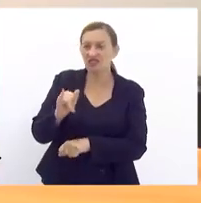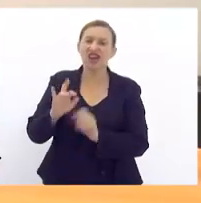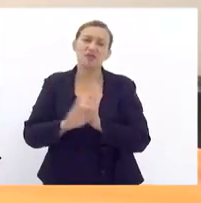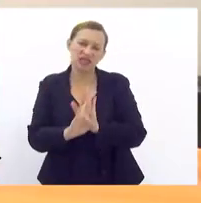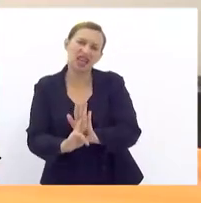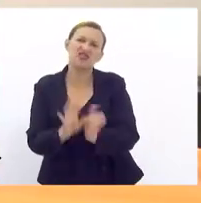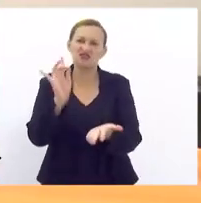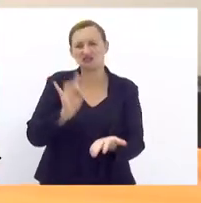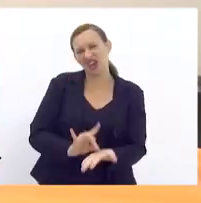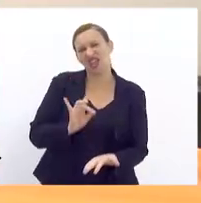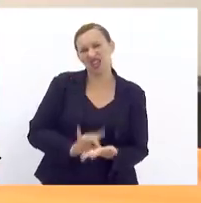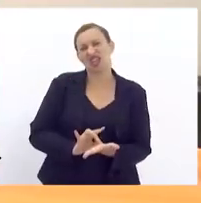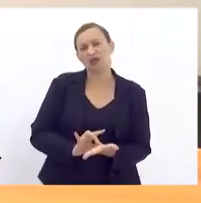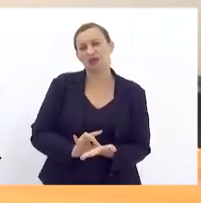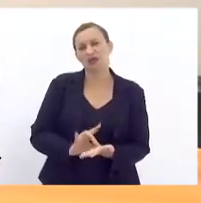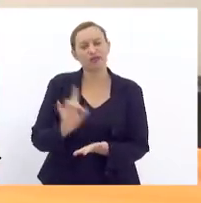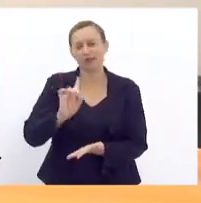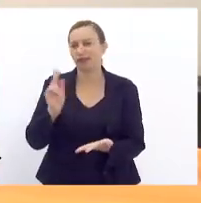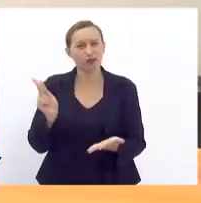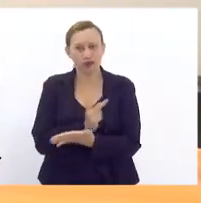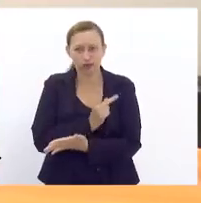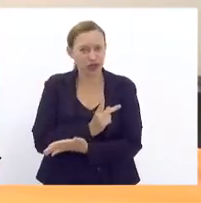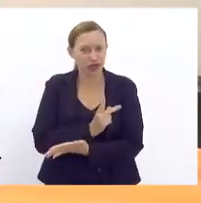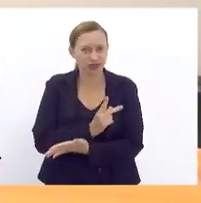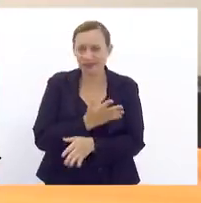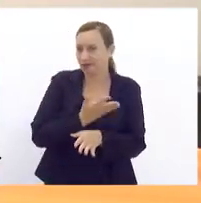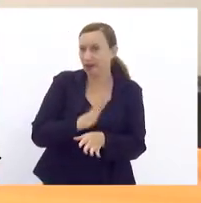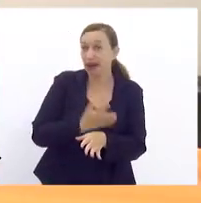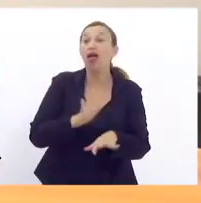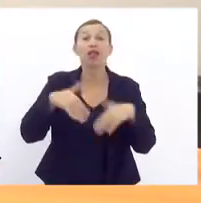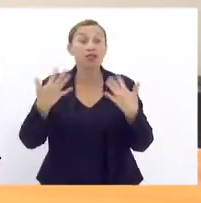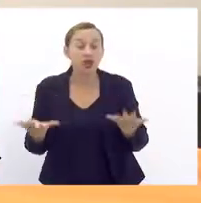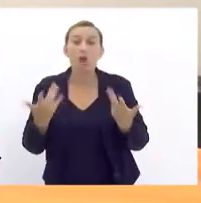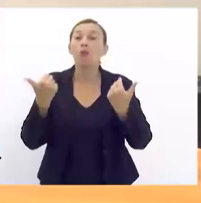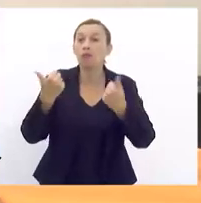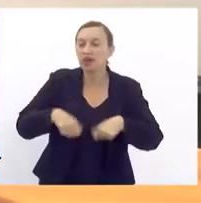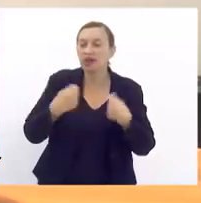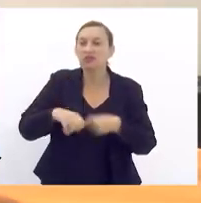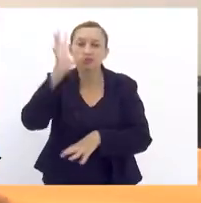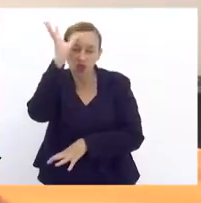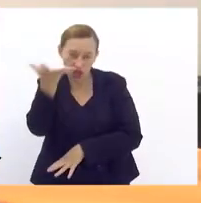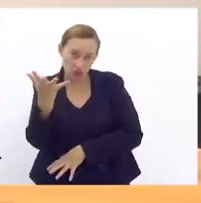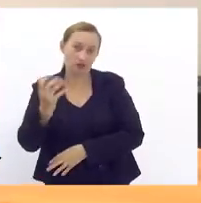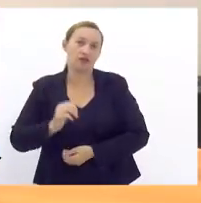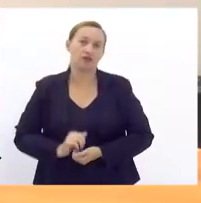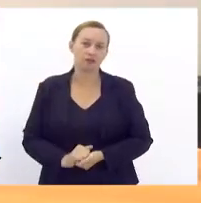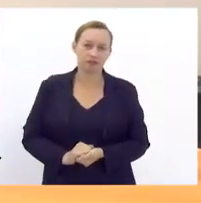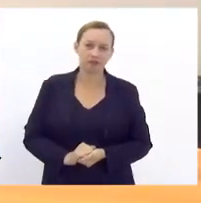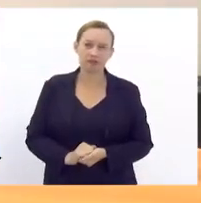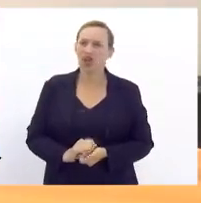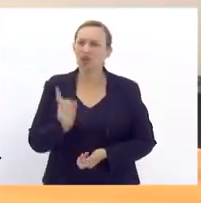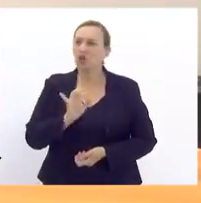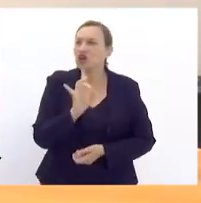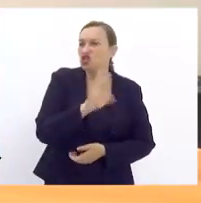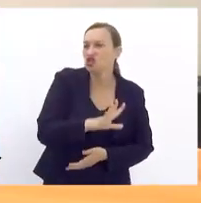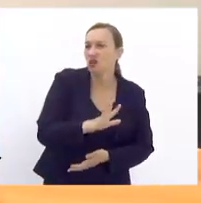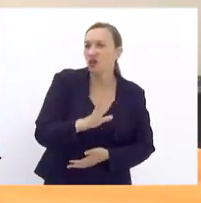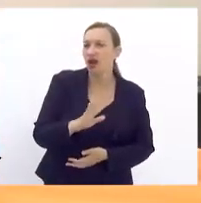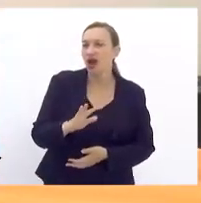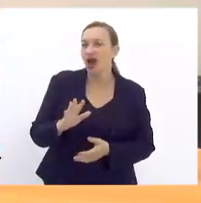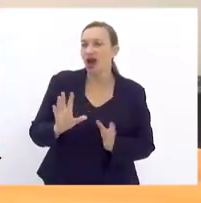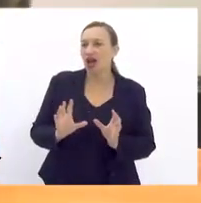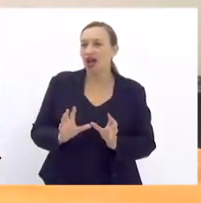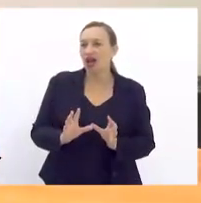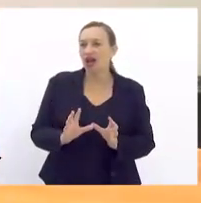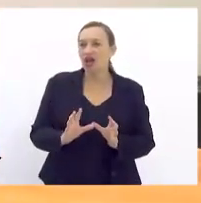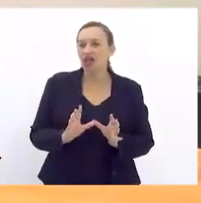representá-las efetivamente porque isso não acontece na prática Então precisamos da soluções não é só ah bota lá